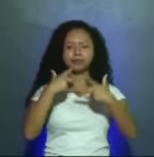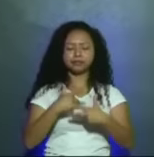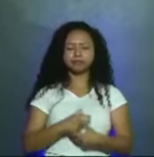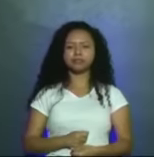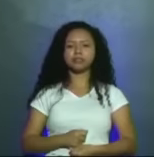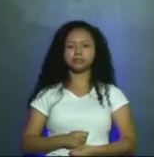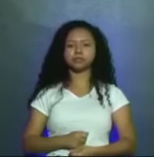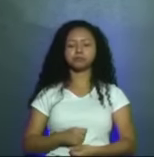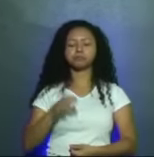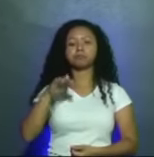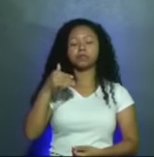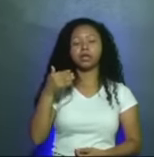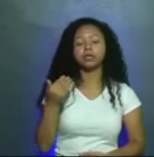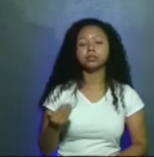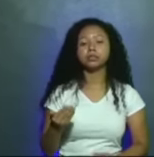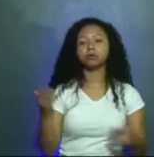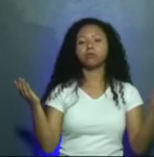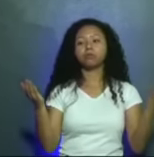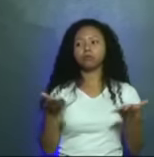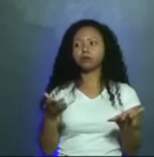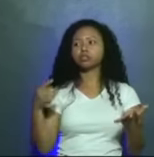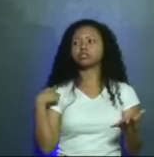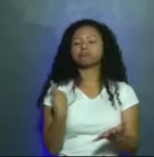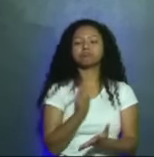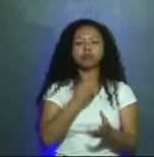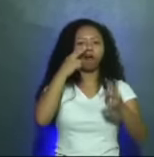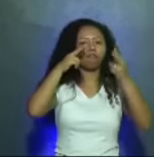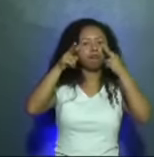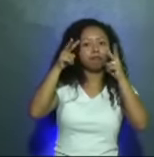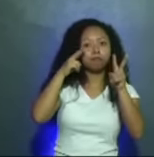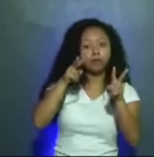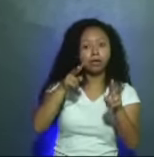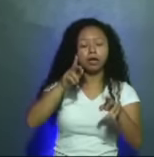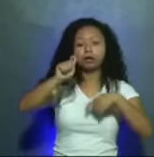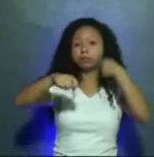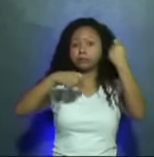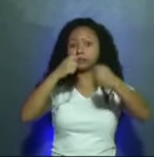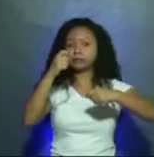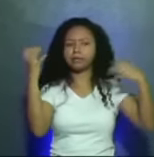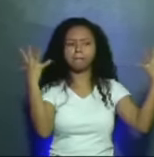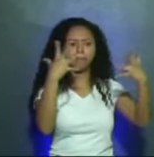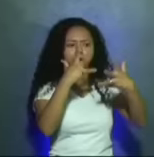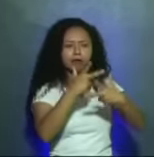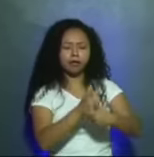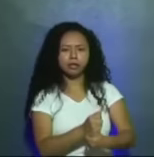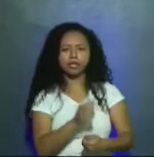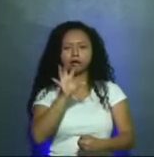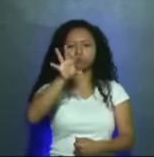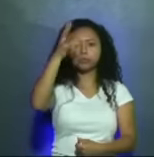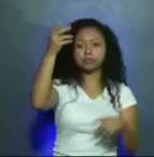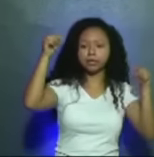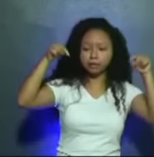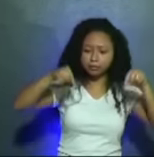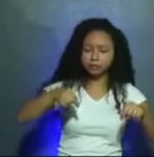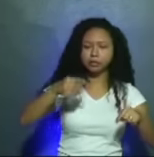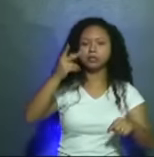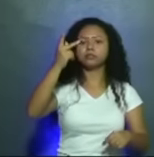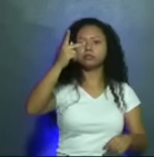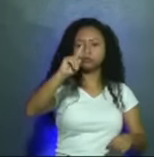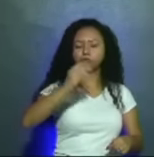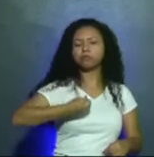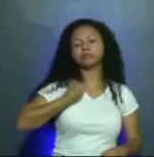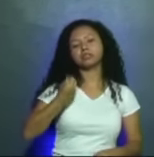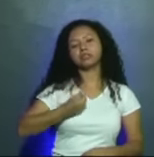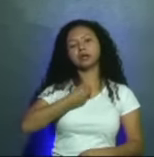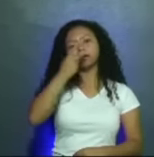Então hoje nós vamos ver estes sinais acontecerem aqui na sua vida. O seu milagre